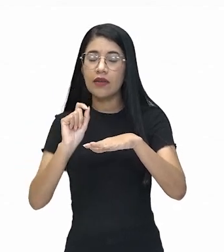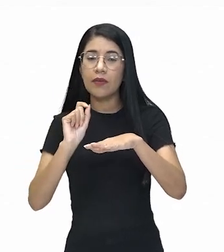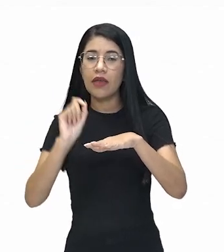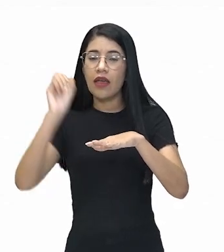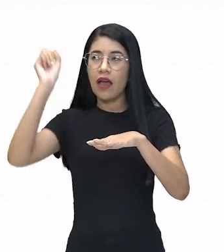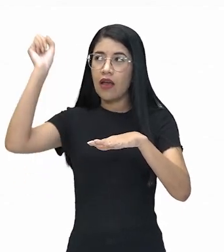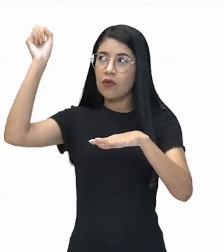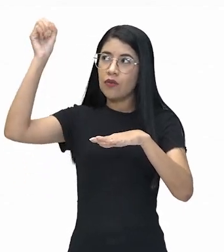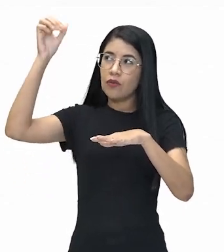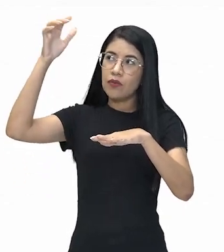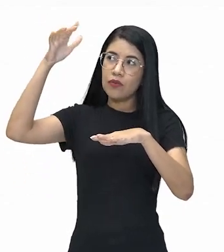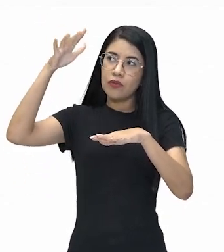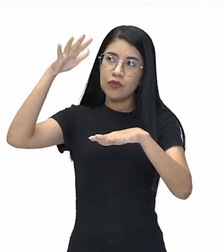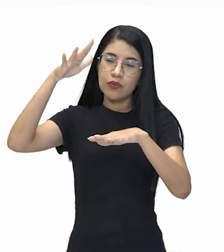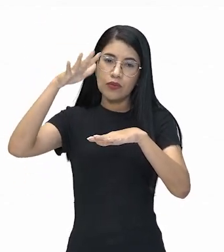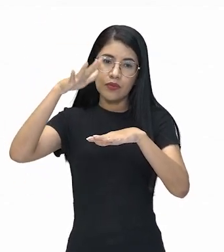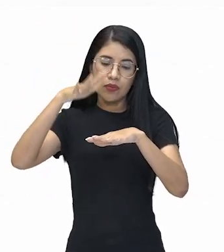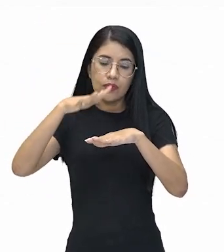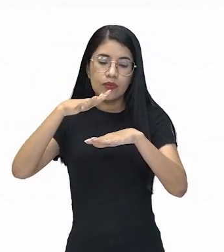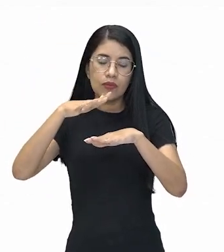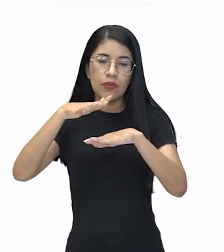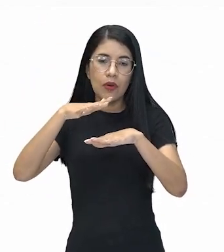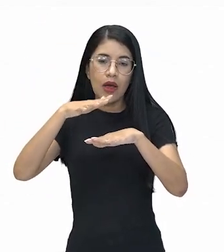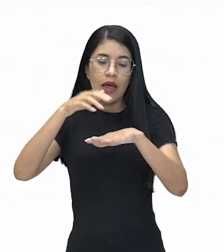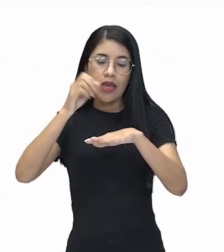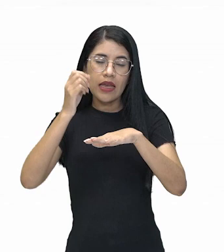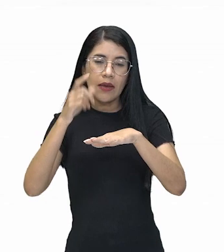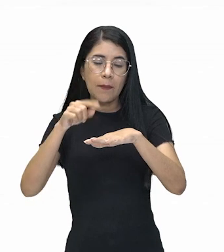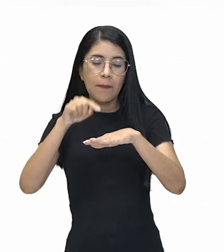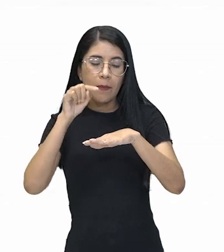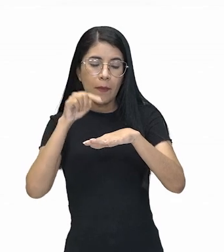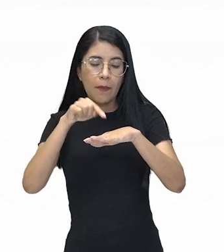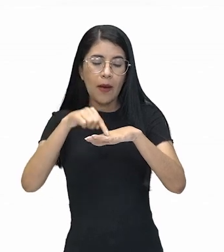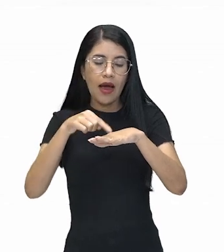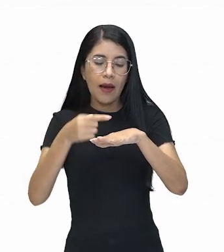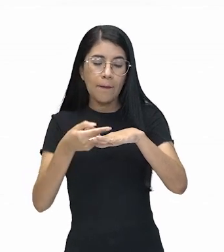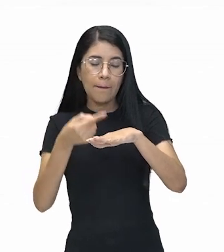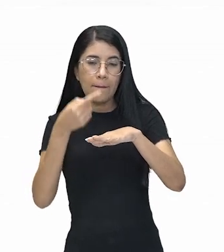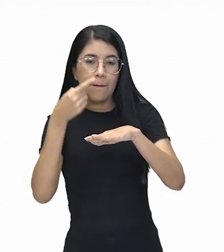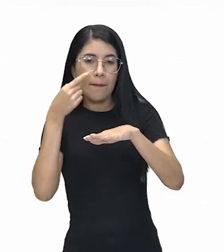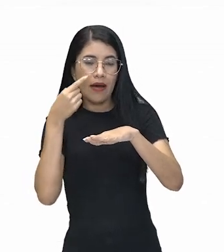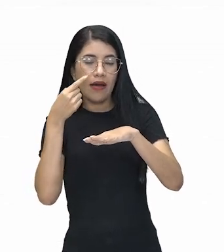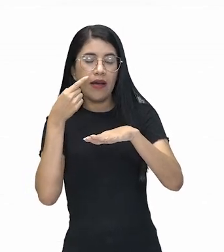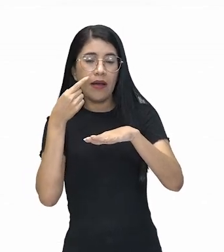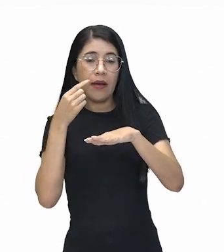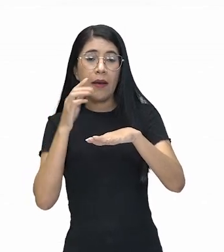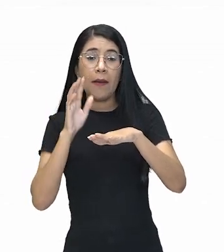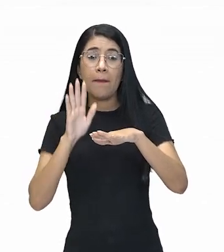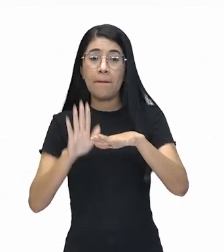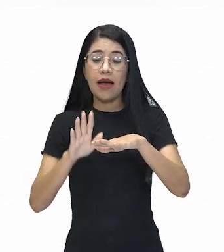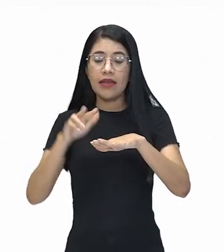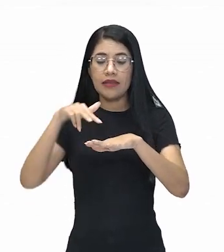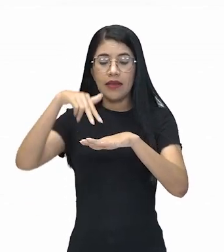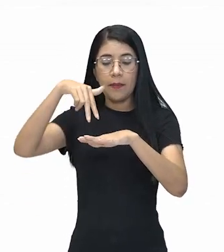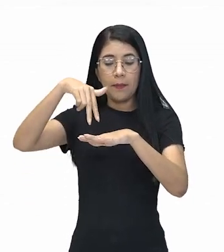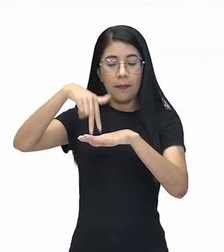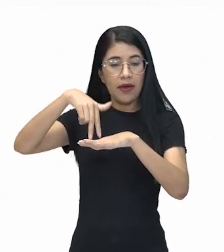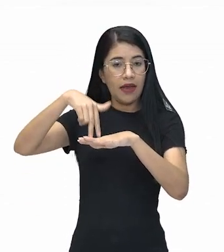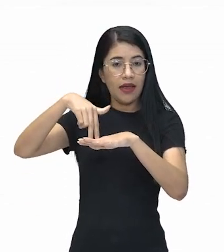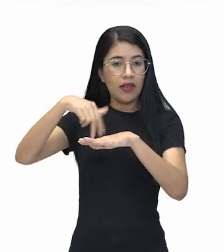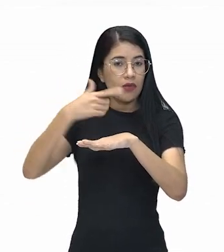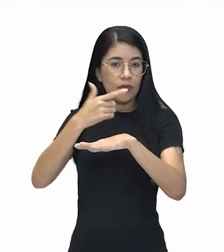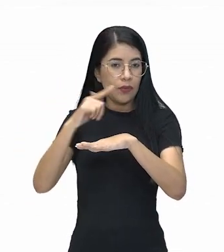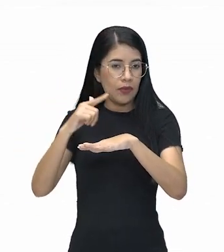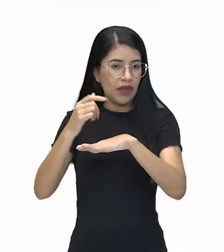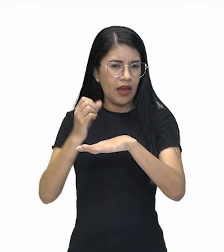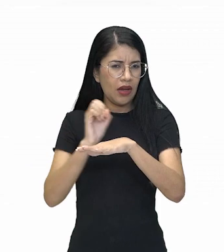de luz saia do professor e chegue até os seus olhos. Lembrando que o professor ele não vai produzir a